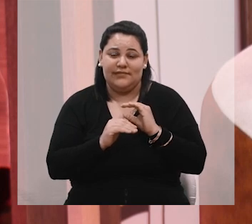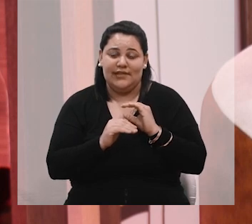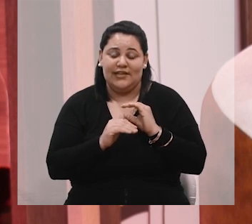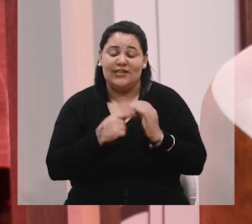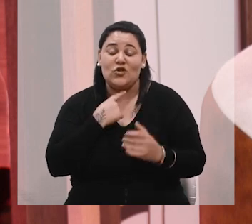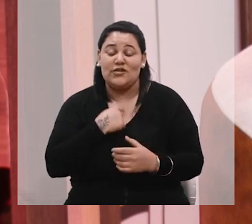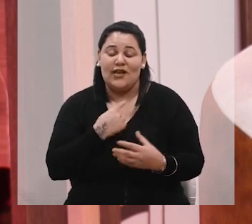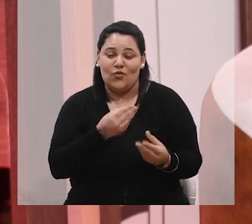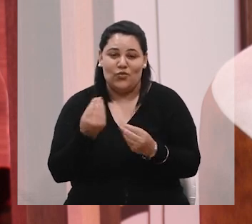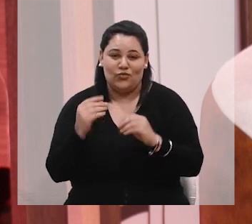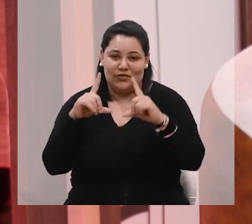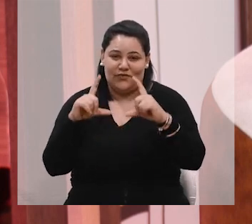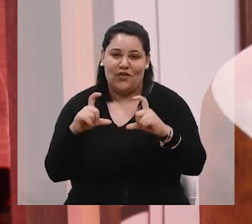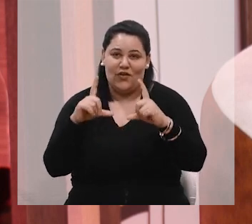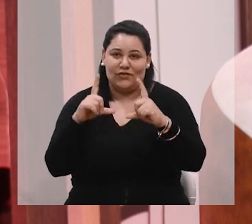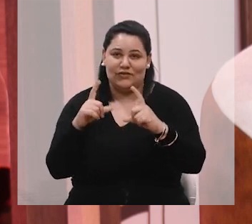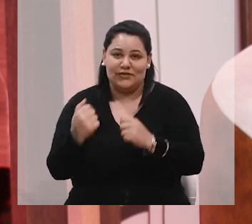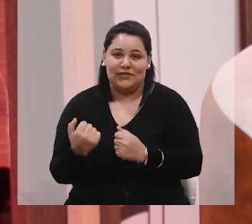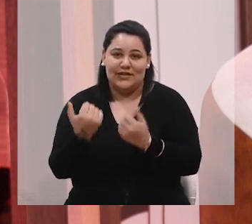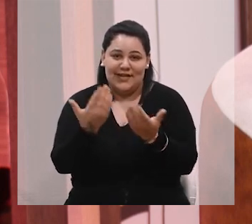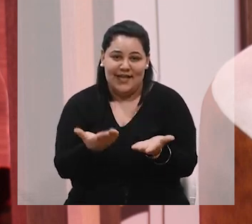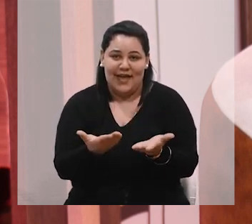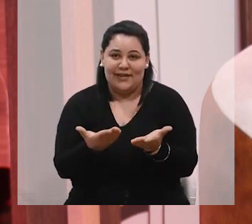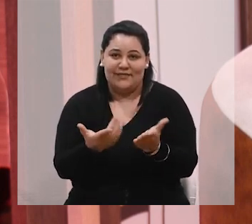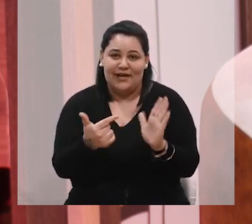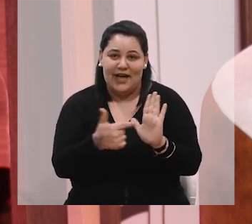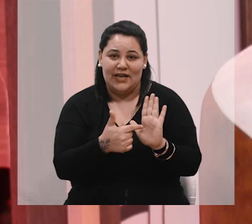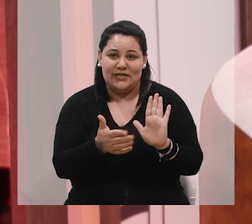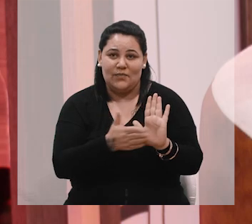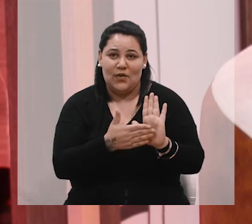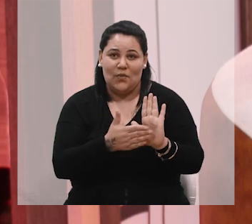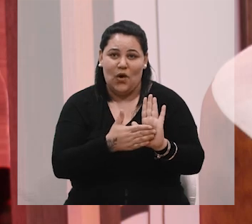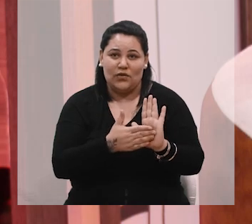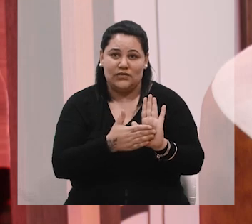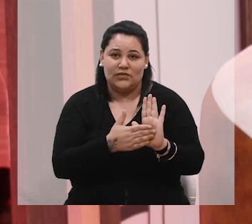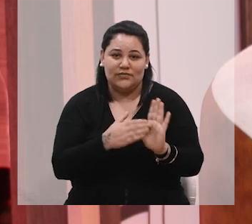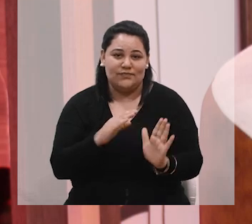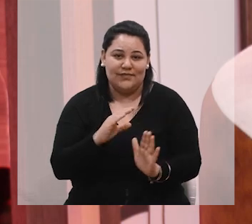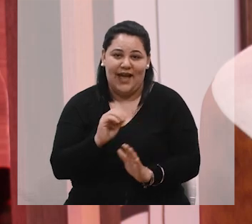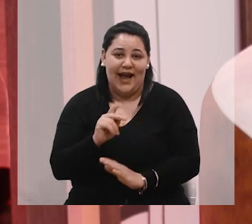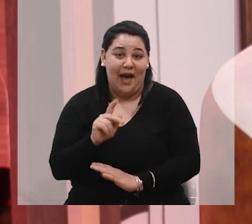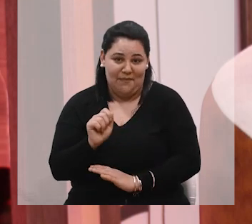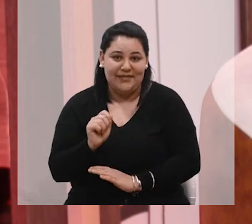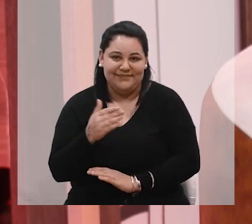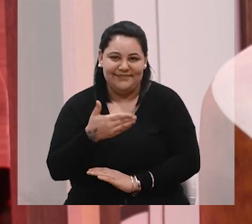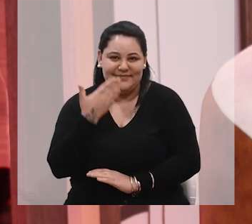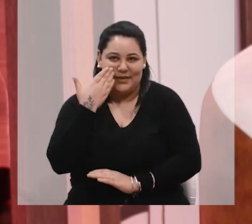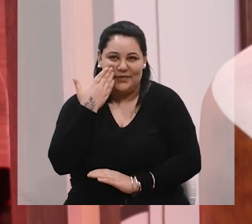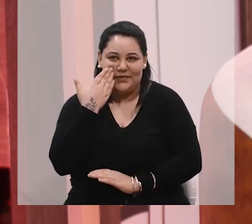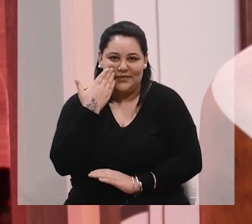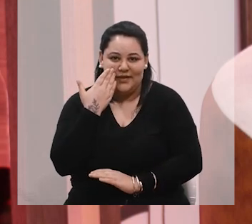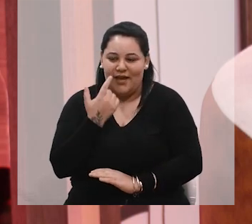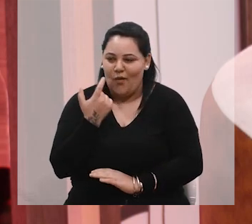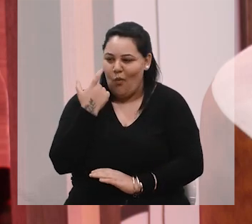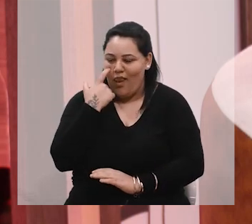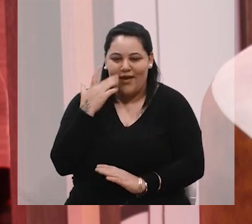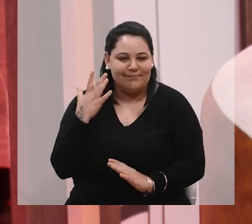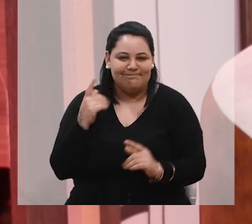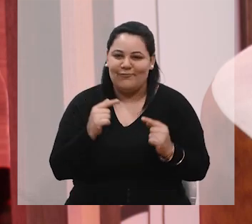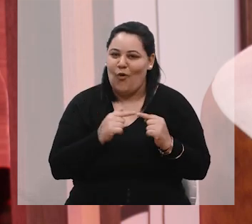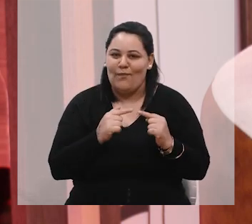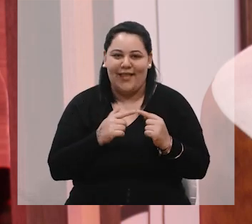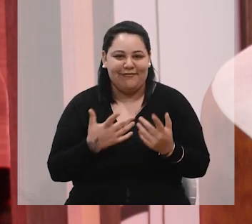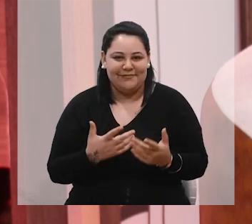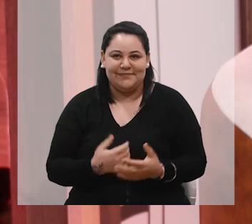muito dessas imagens e ofereceram essa proposta aí de capa que, para mim, assim, de cara, eu achei que tinha muito a